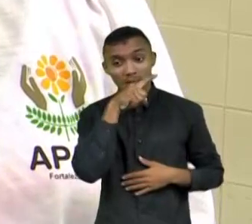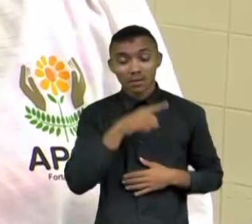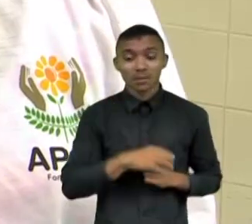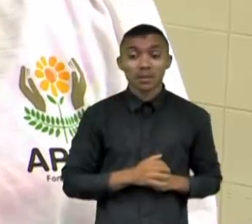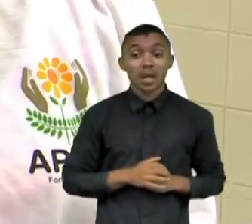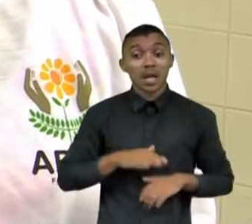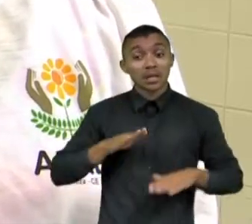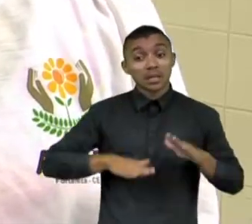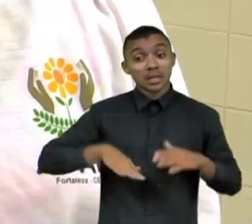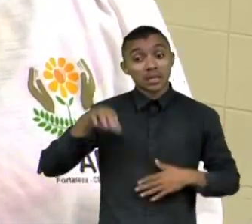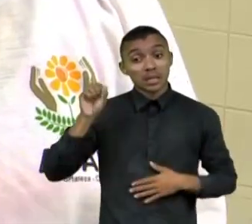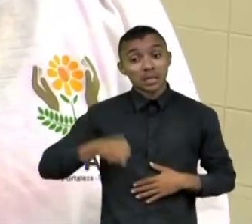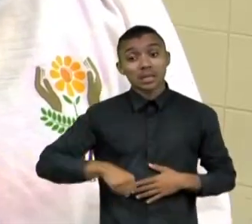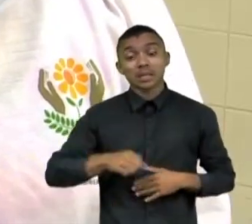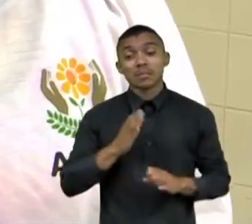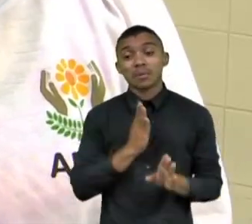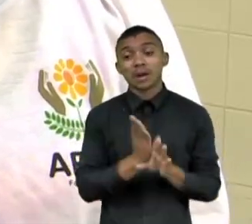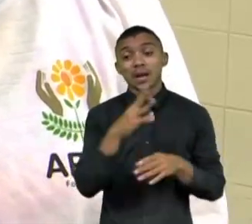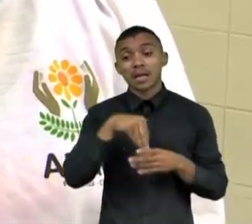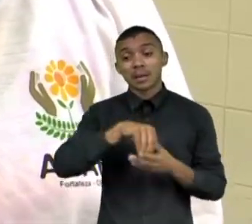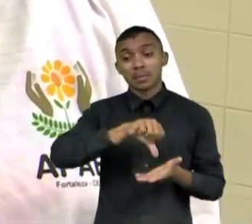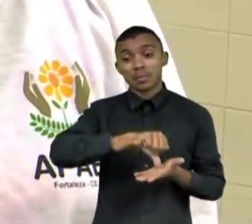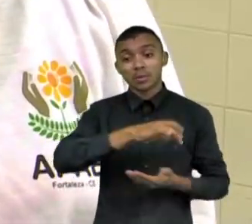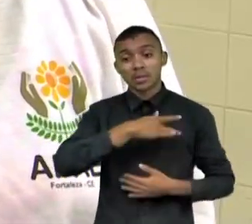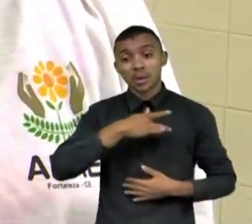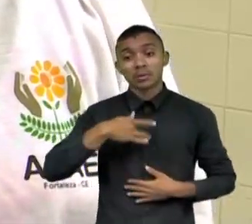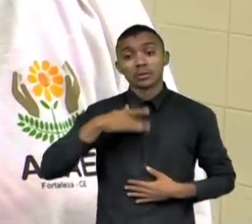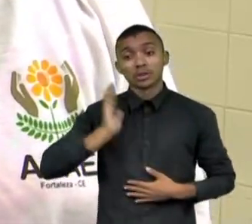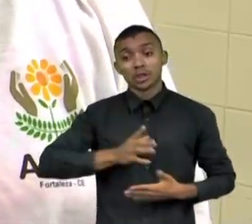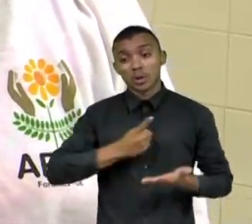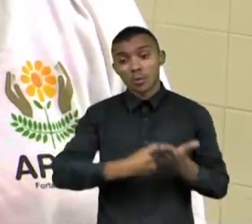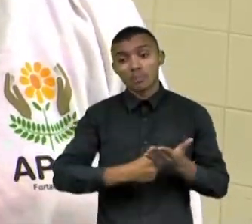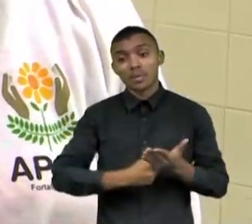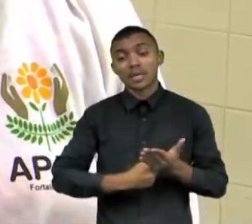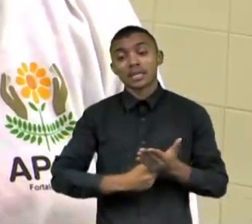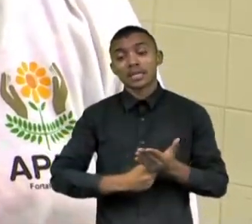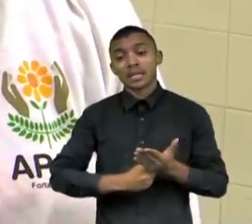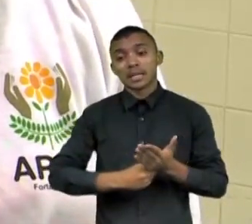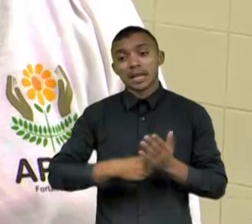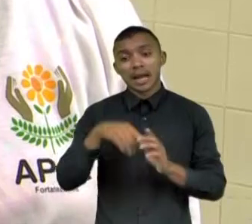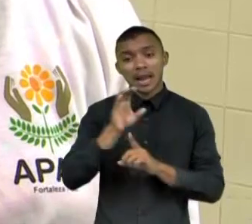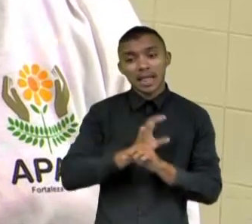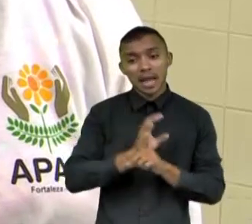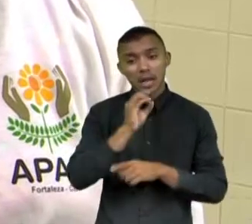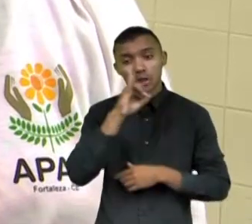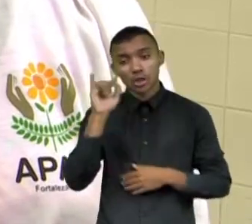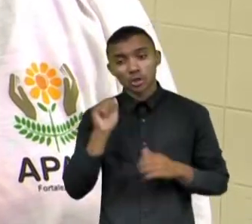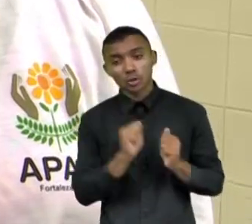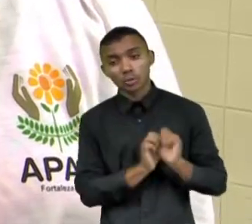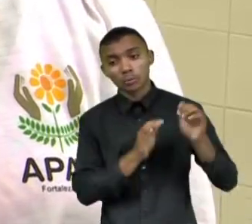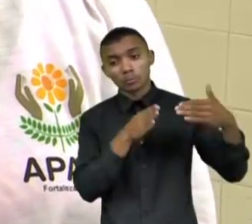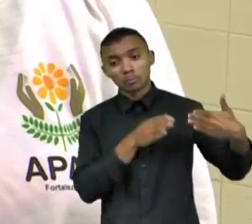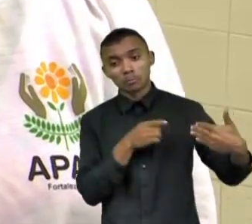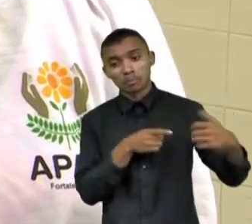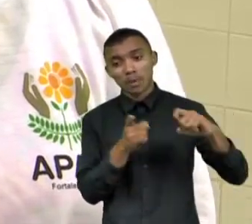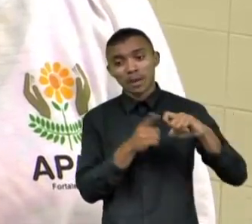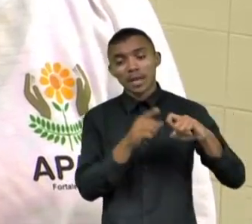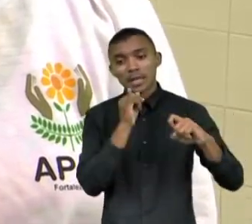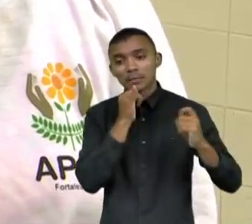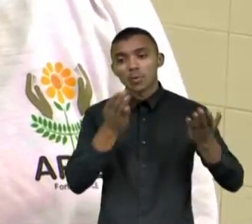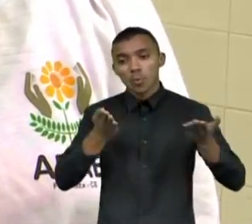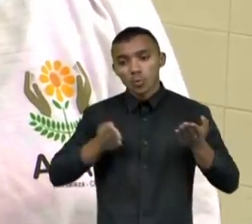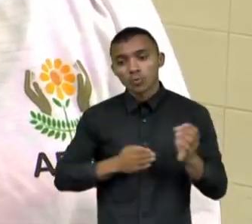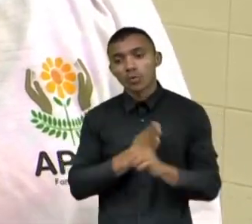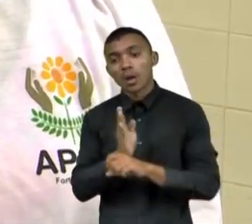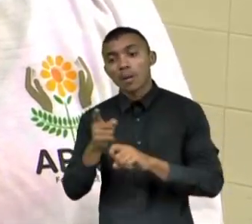vezes é, porque hoje os postos de saúde médico já estão marcadas as consultas. Aí é tipo uma consulta. Como eu fui agora no posto médico,